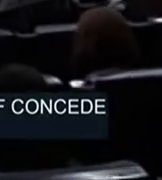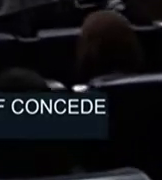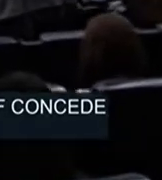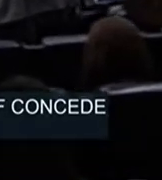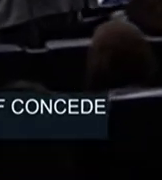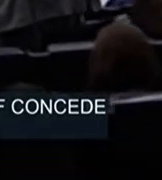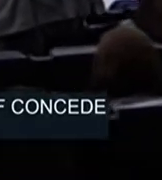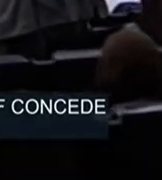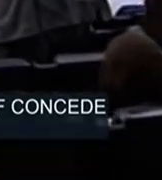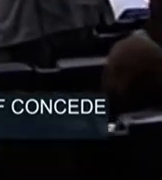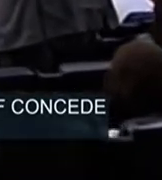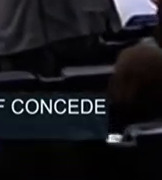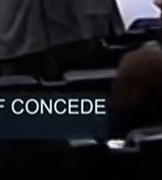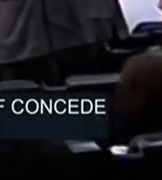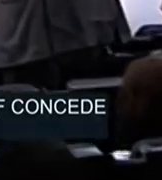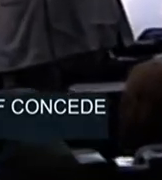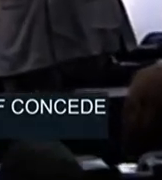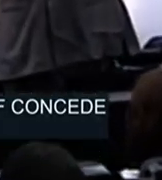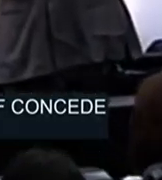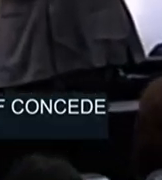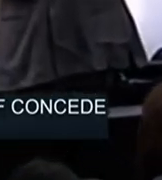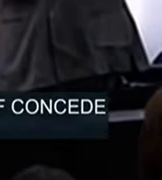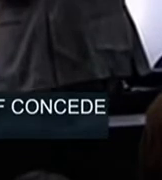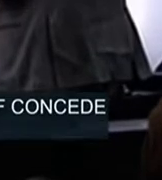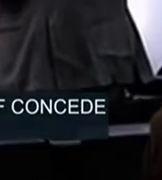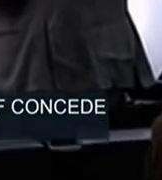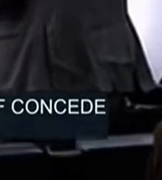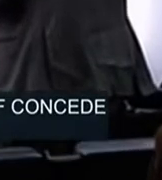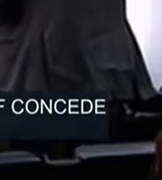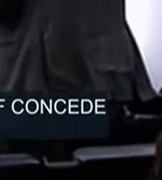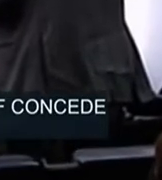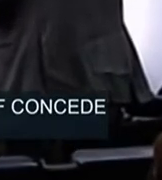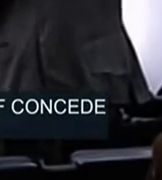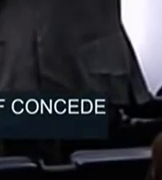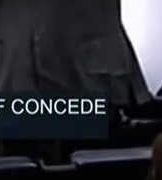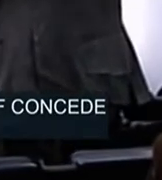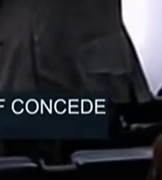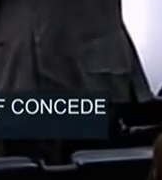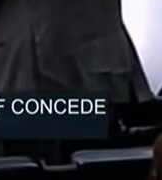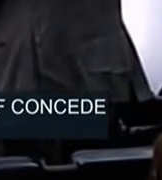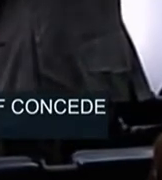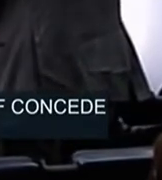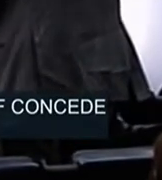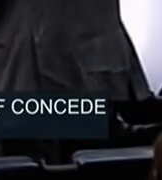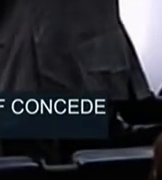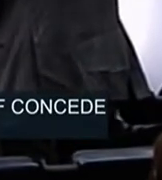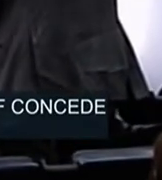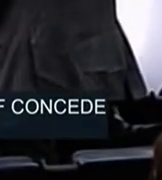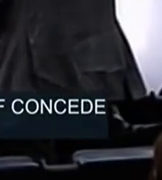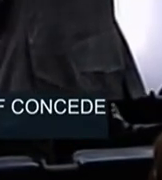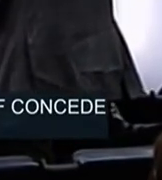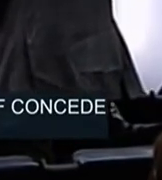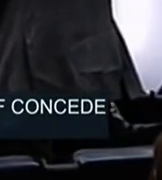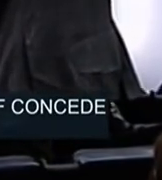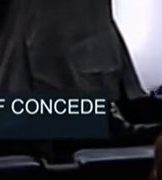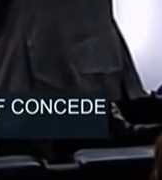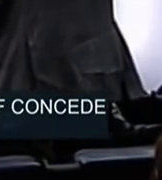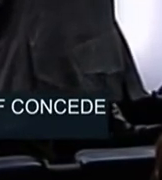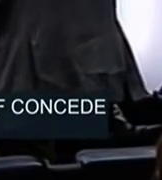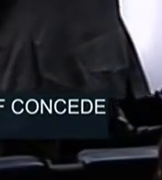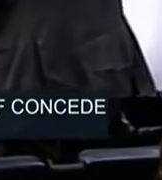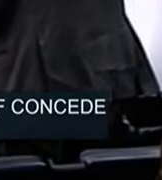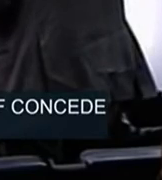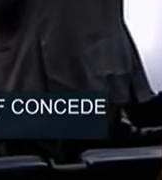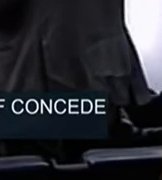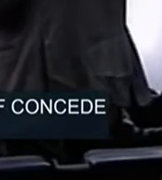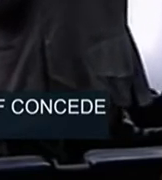da qual a Espanha é um dos alunos mais aplicados. Mais recentemente, ganhou o apoio do presidente da França, François Hollande, na mesma pregação,